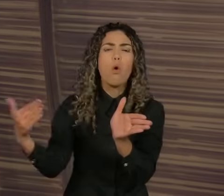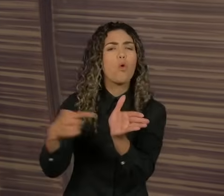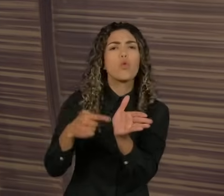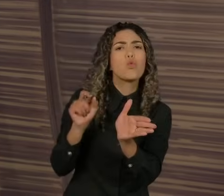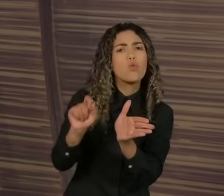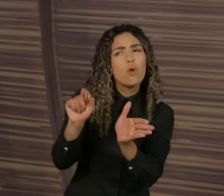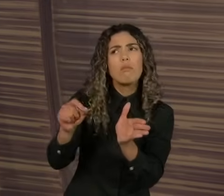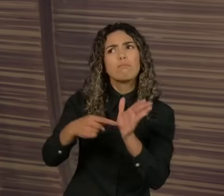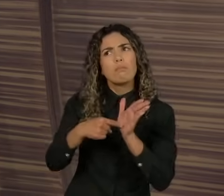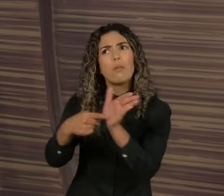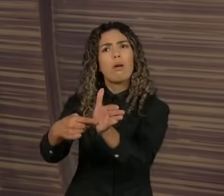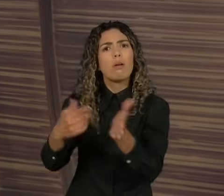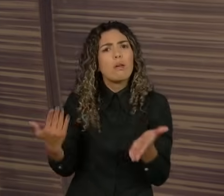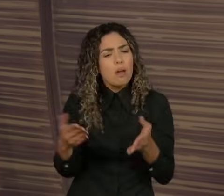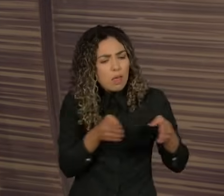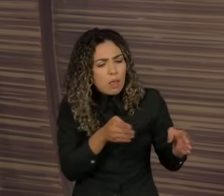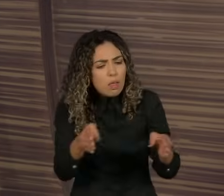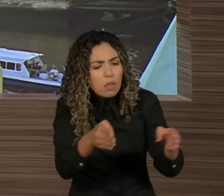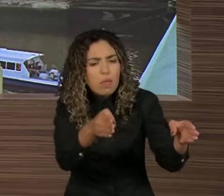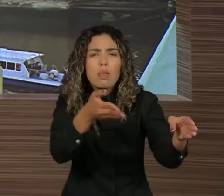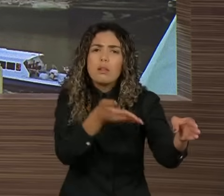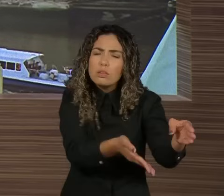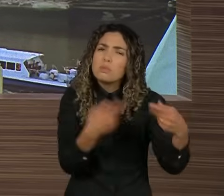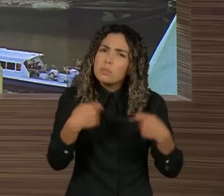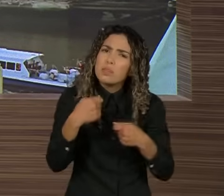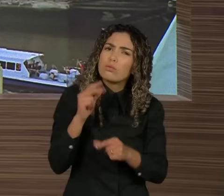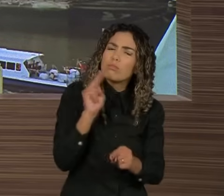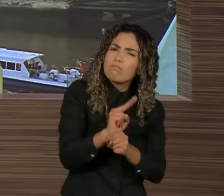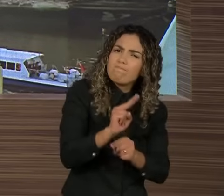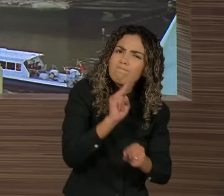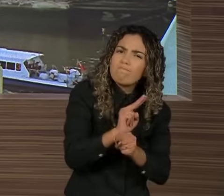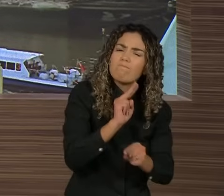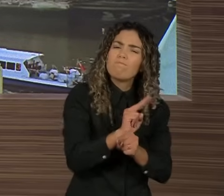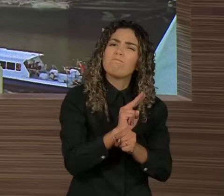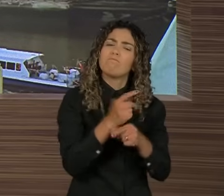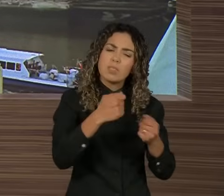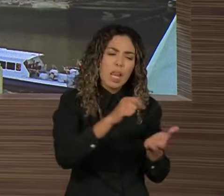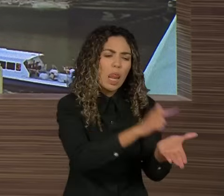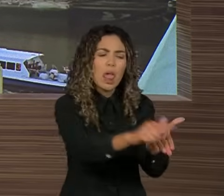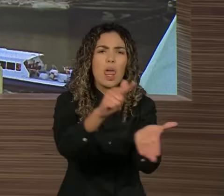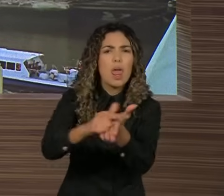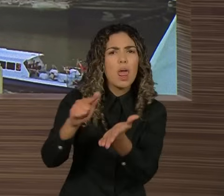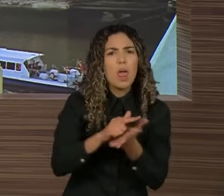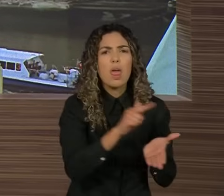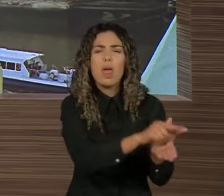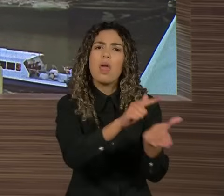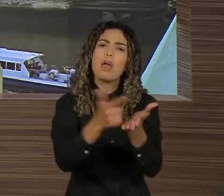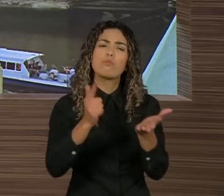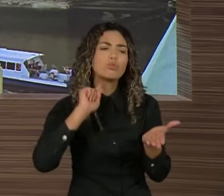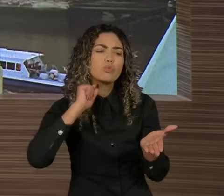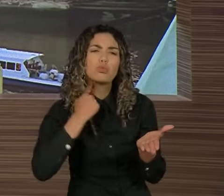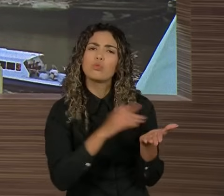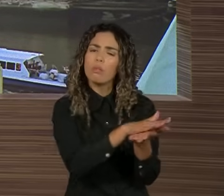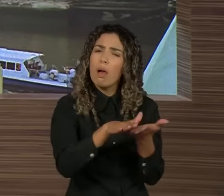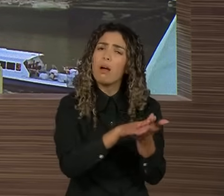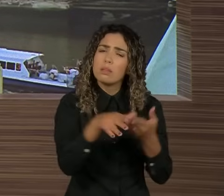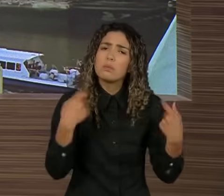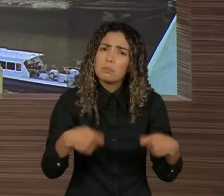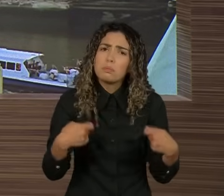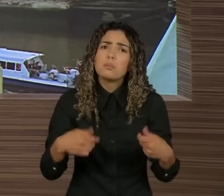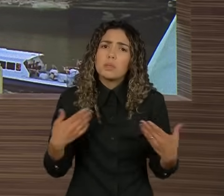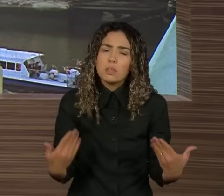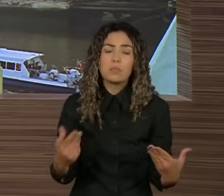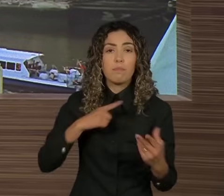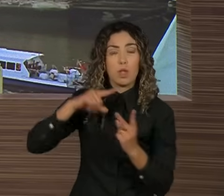urgente de conservar os rios urbanos. A iniciativa está presente em 17 cidades brasileiras. 2 pesquisadores